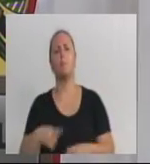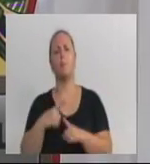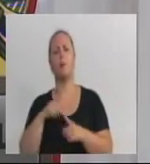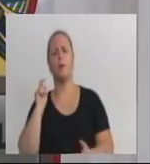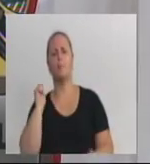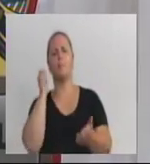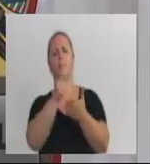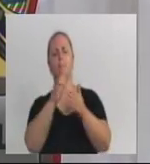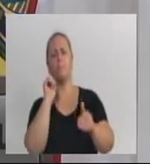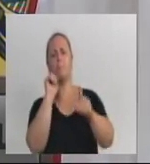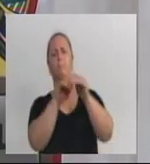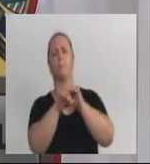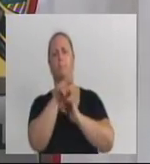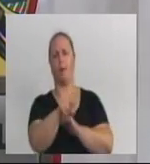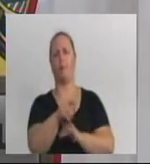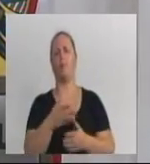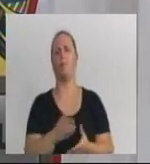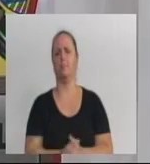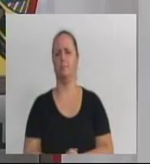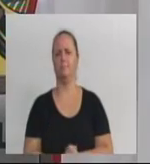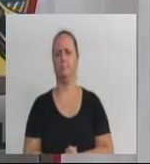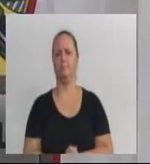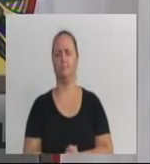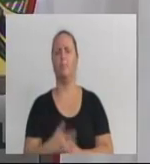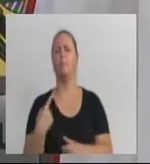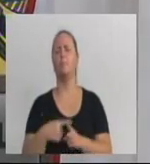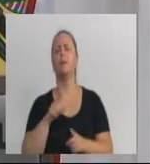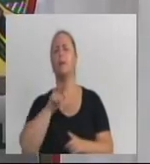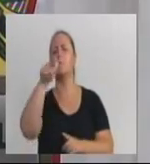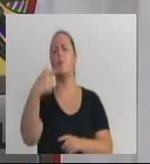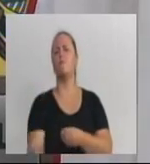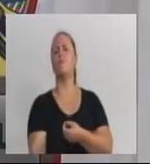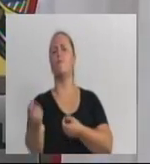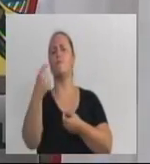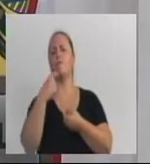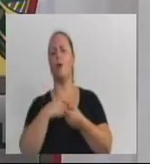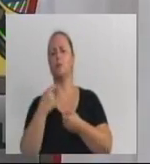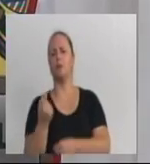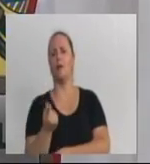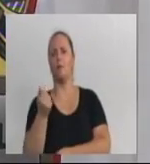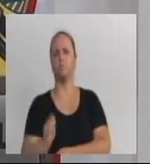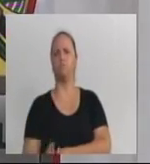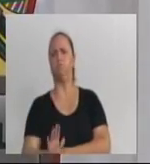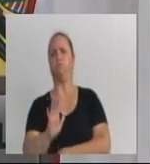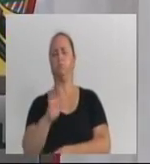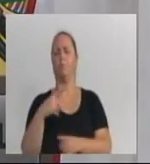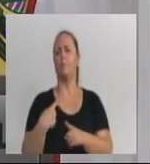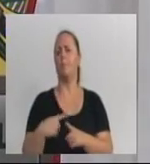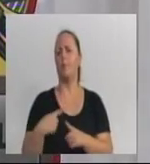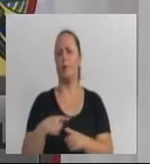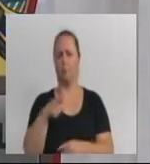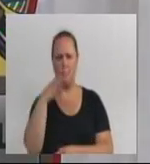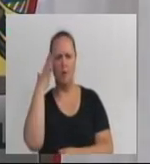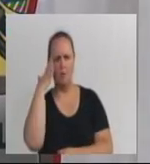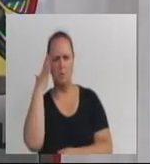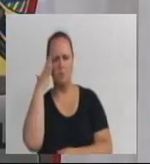valores extraordinariamente e depois do estorno desses valores extraordinariamente. Eu sei. Vocês